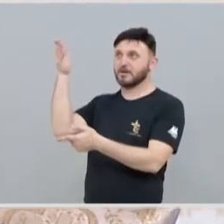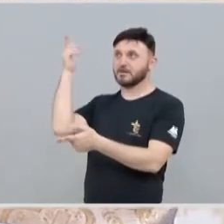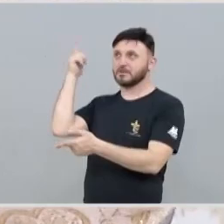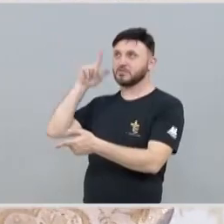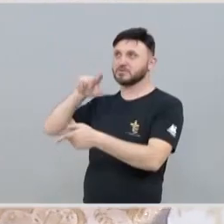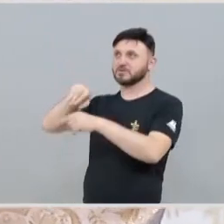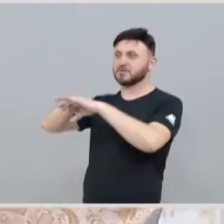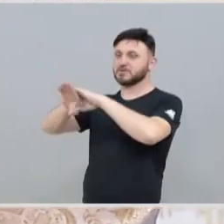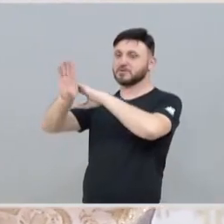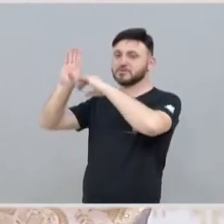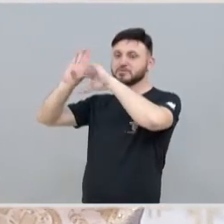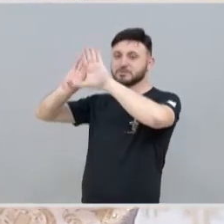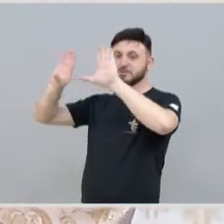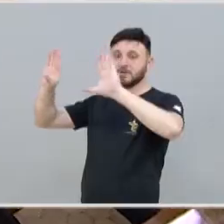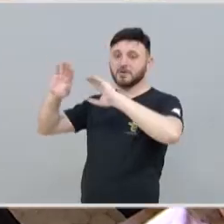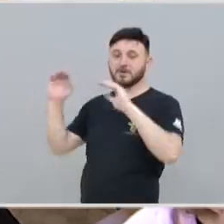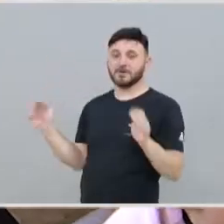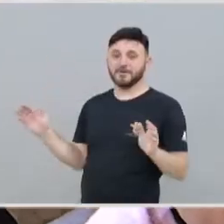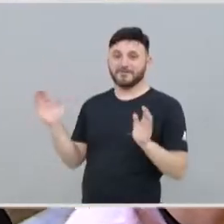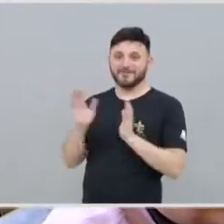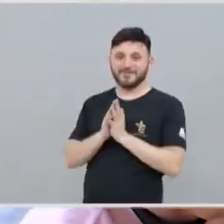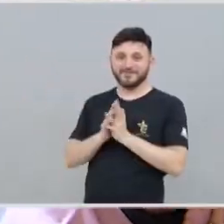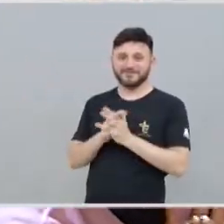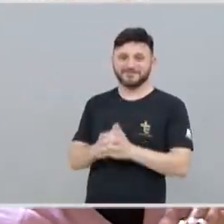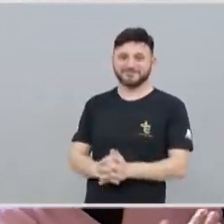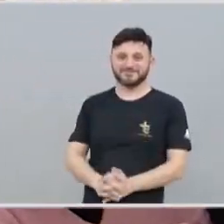céu amém amém